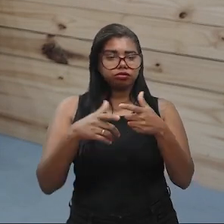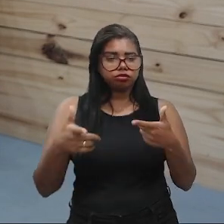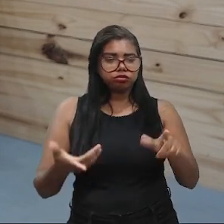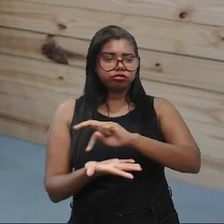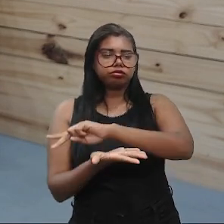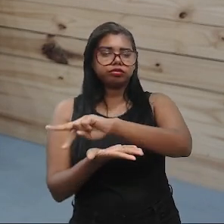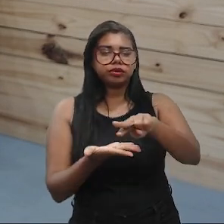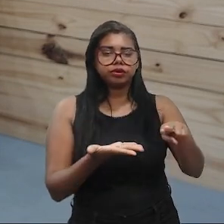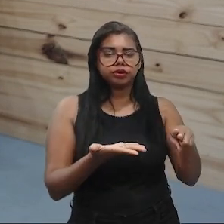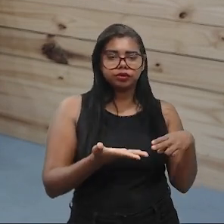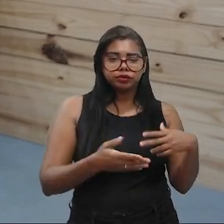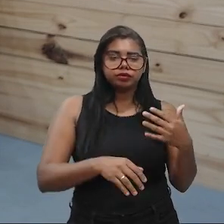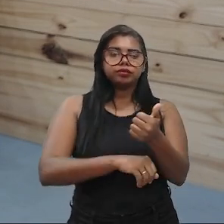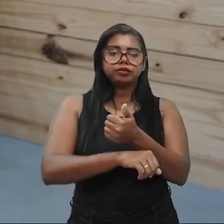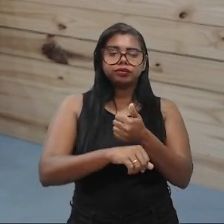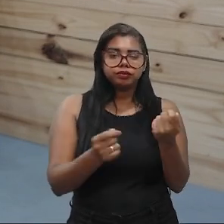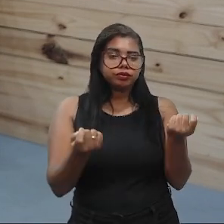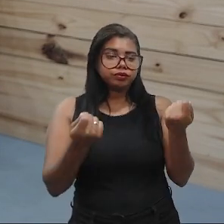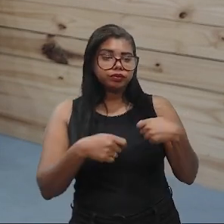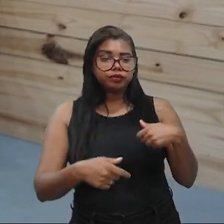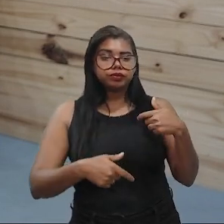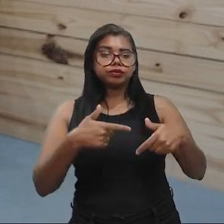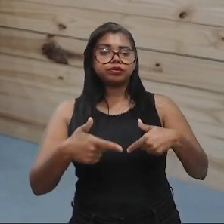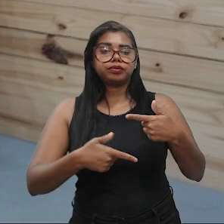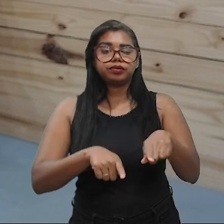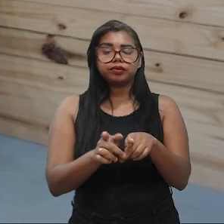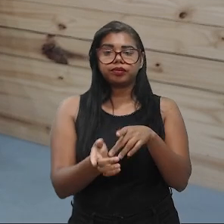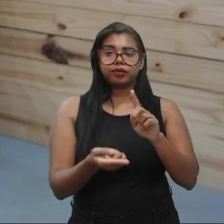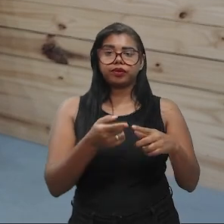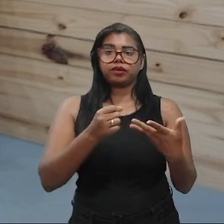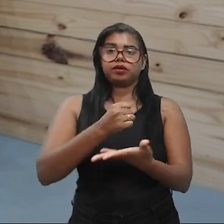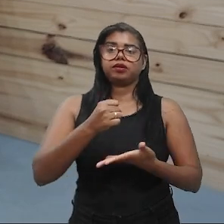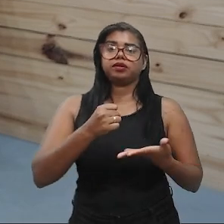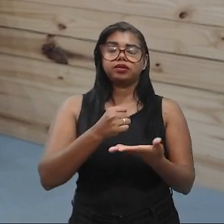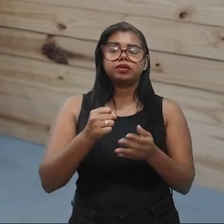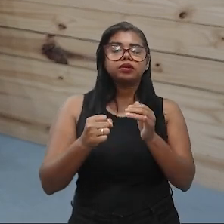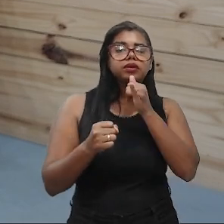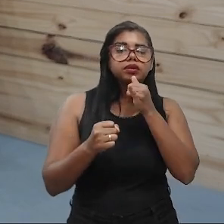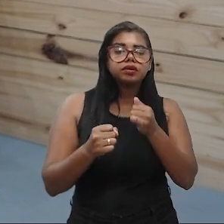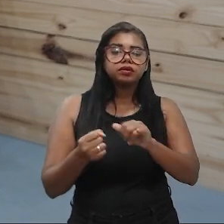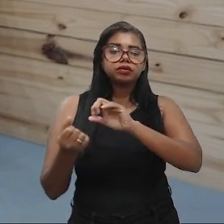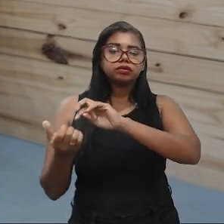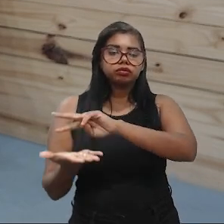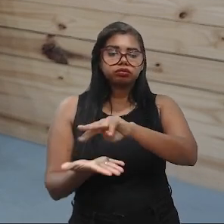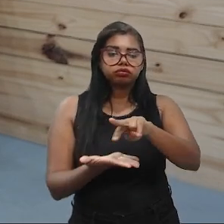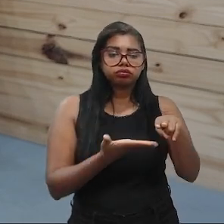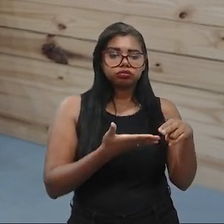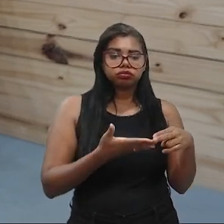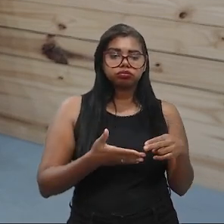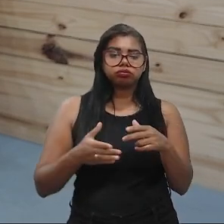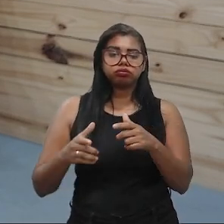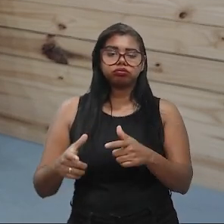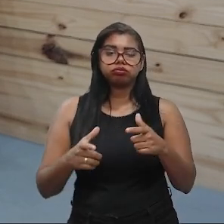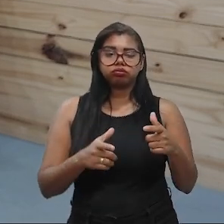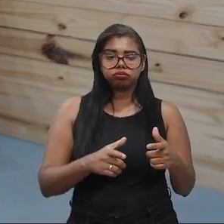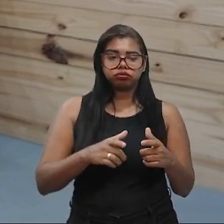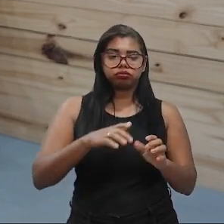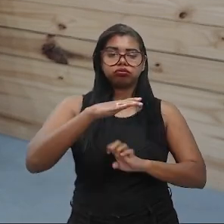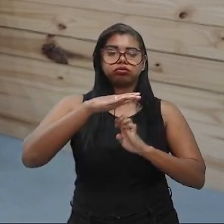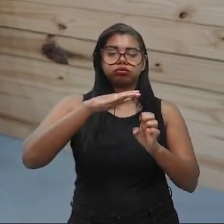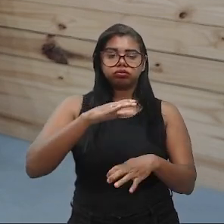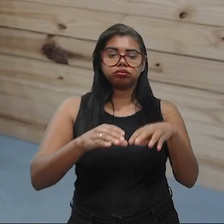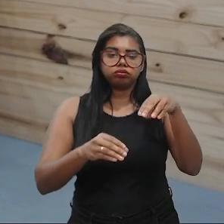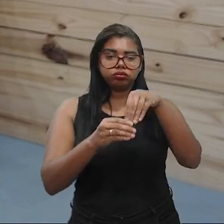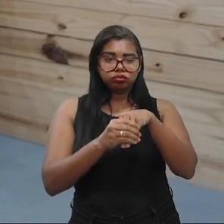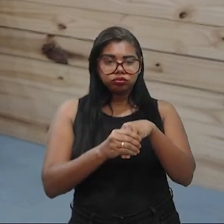onde eu posso atuar em diversas áreas, basicamente em todo setor que exista